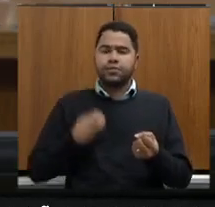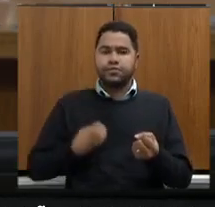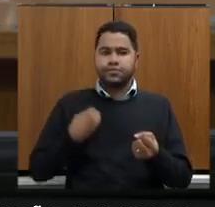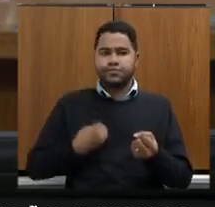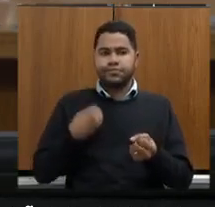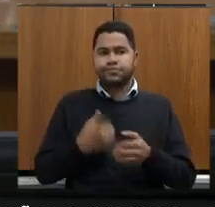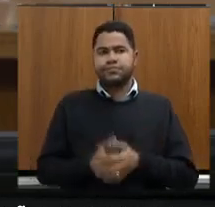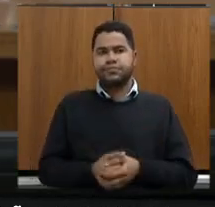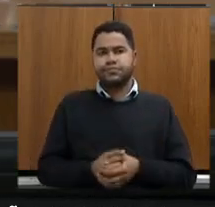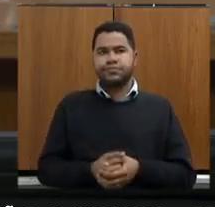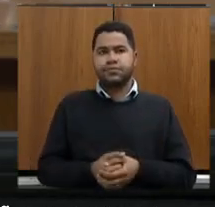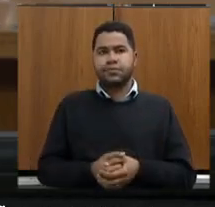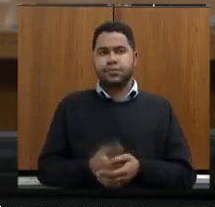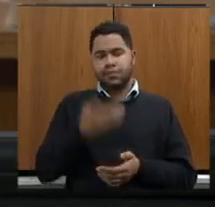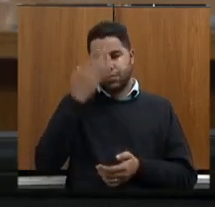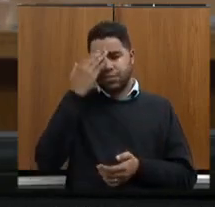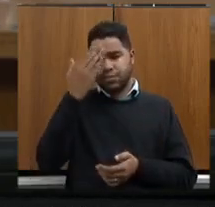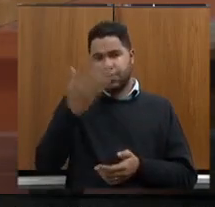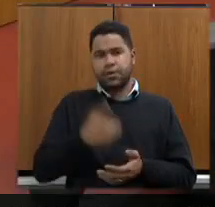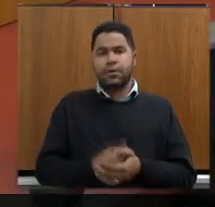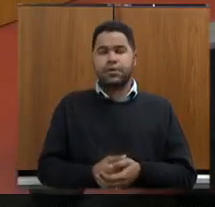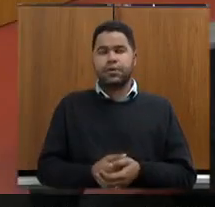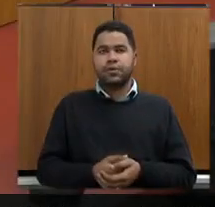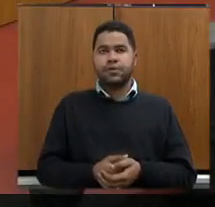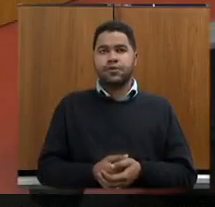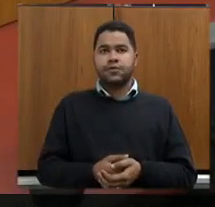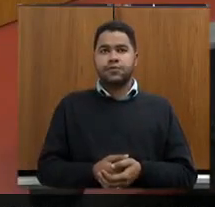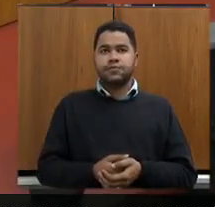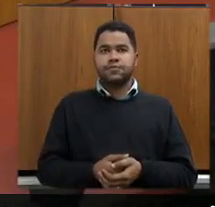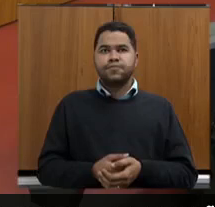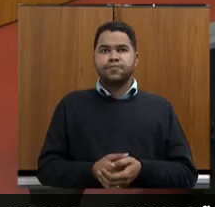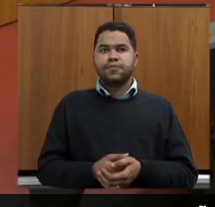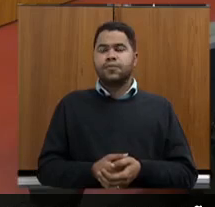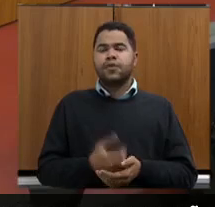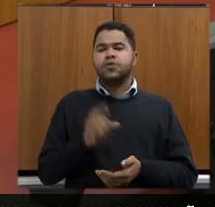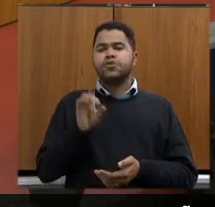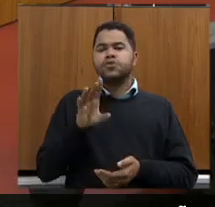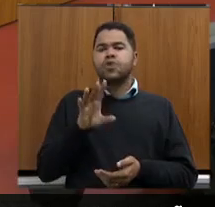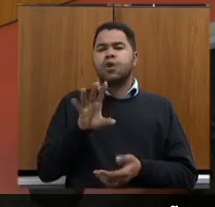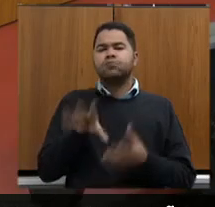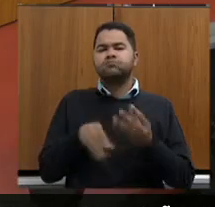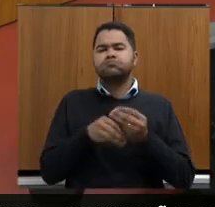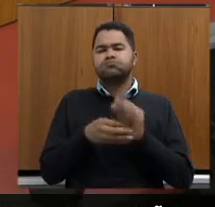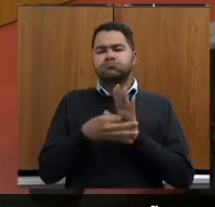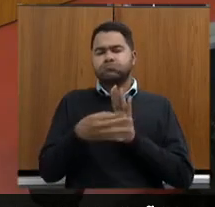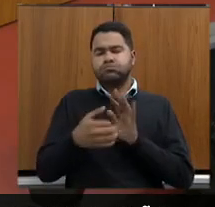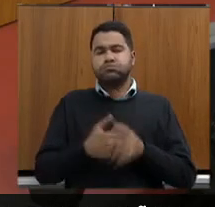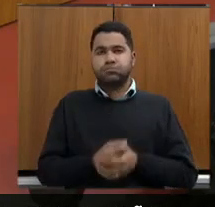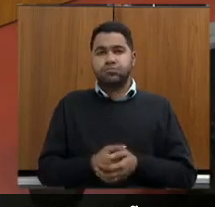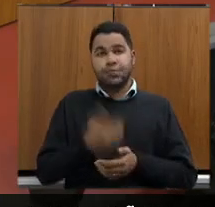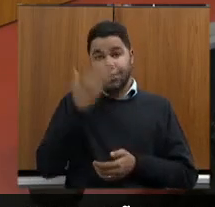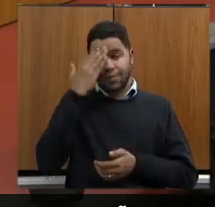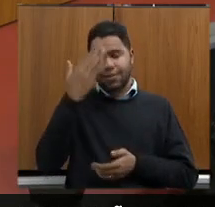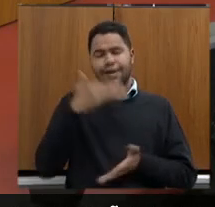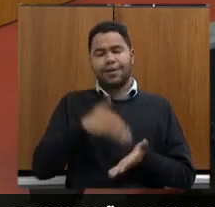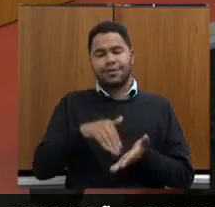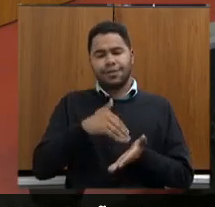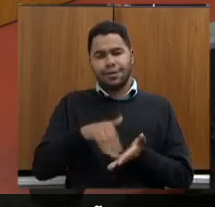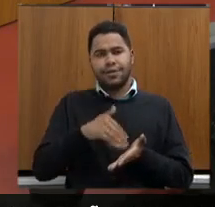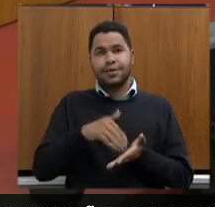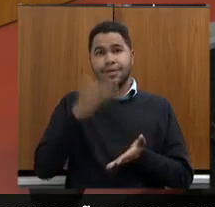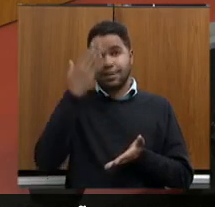participação obrigado porque apenas um comentário muito obrigado